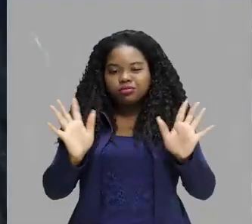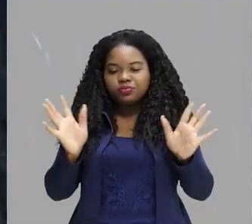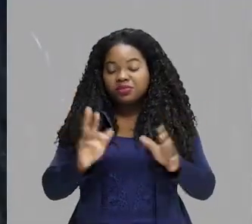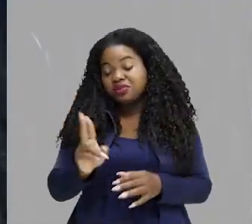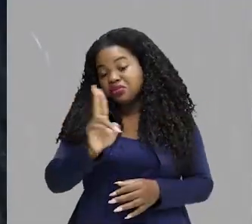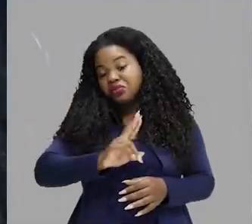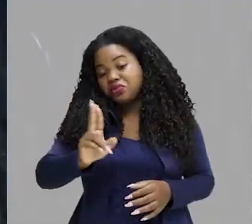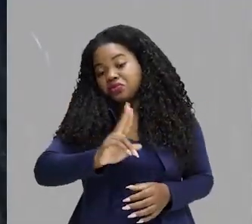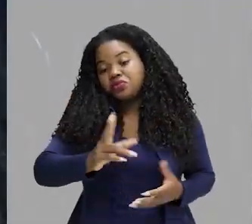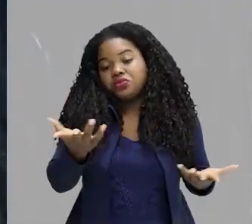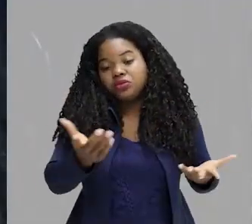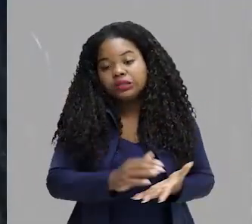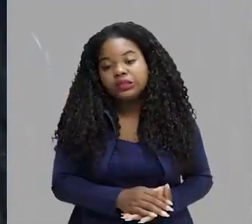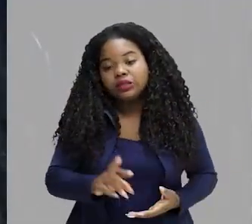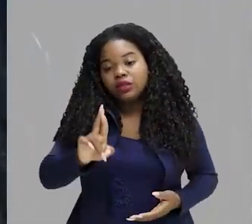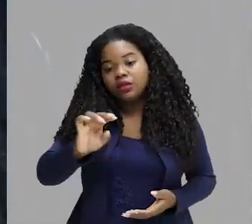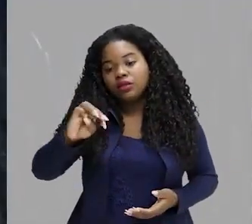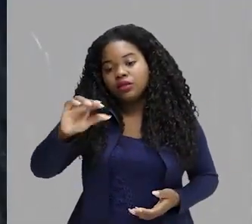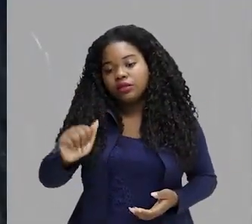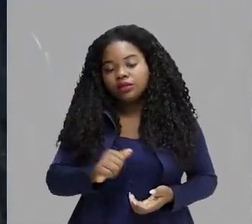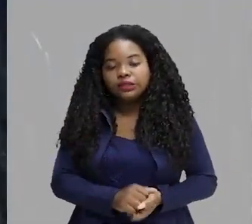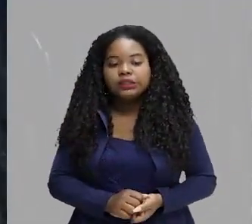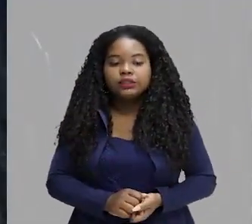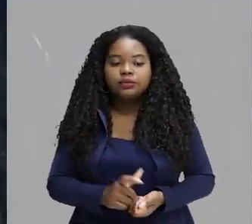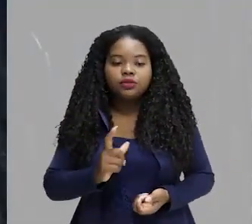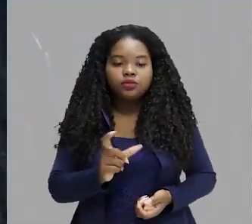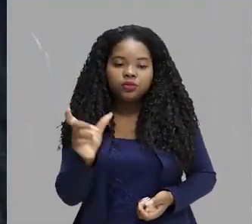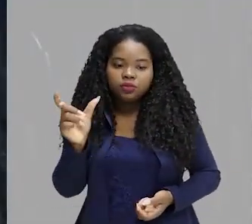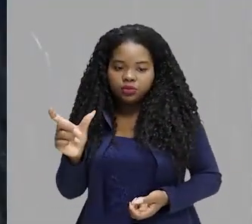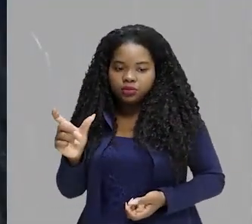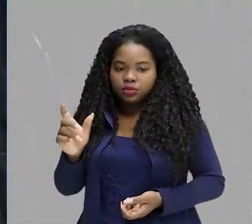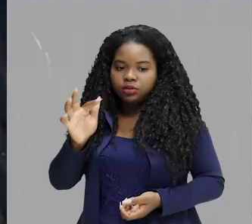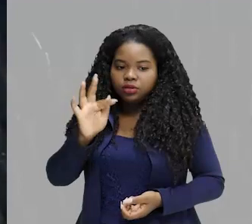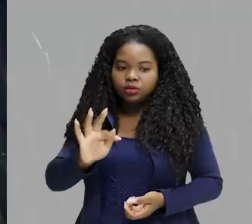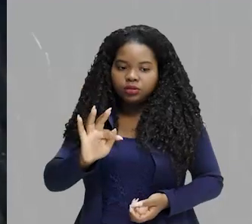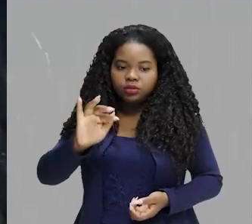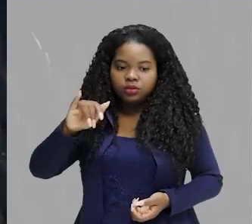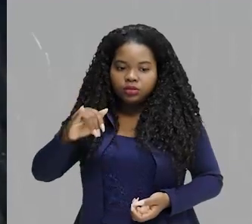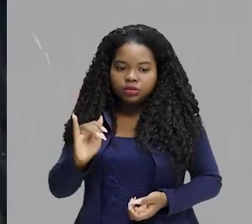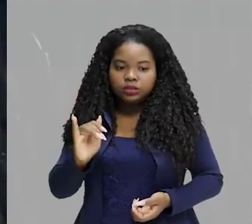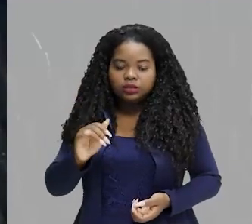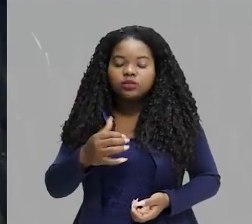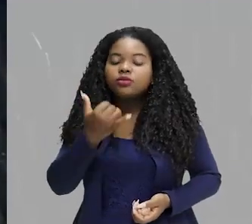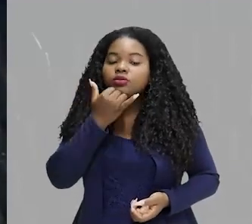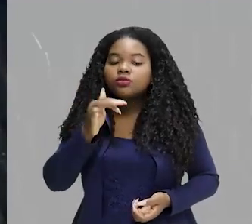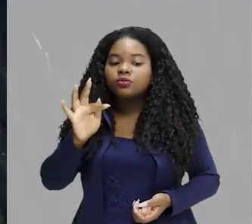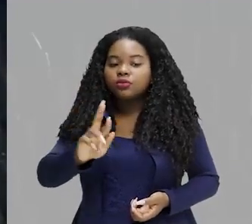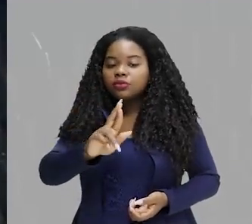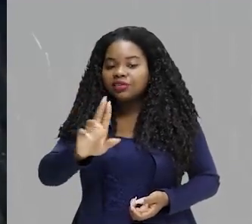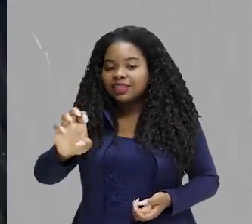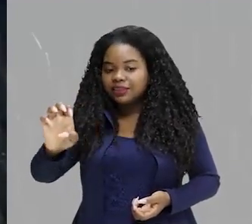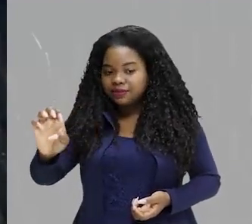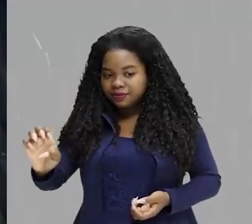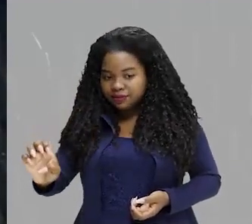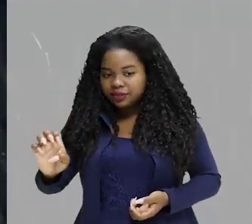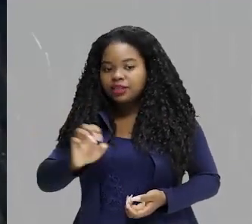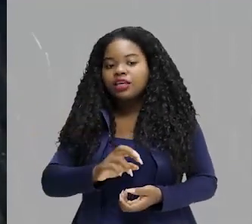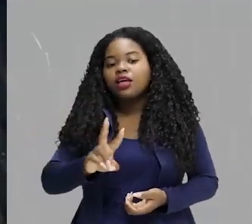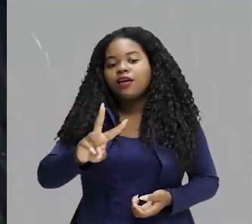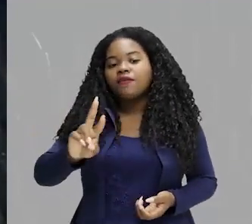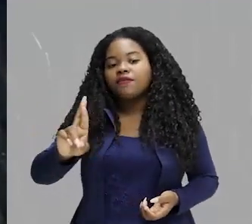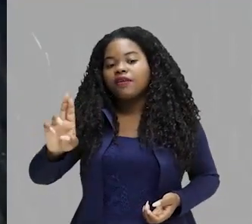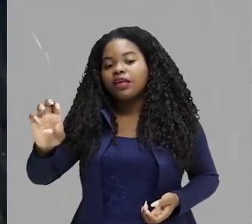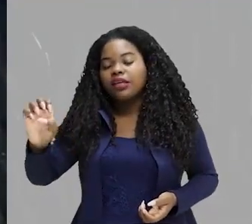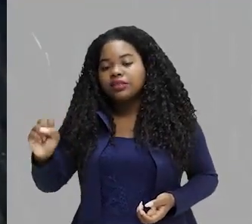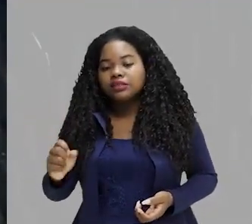rimas. E o verso livre, essa expressão free verse, que vem do inglês e tem o verso livre, ela tem como origem